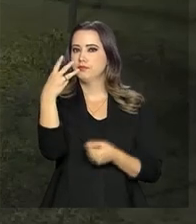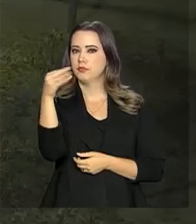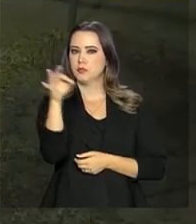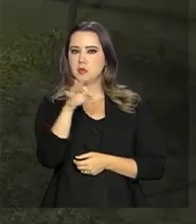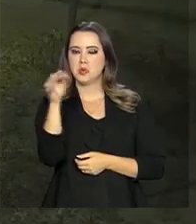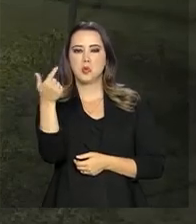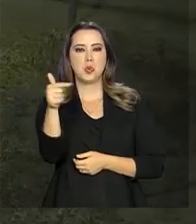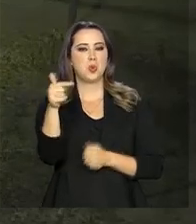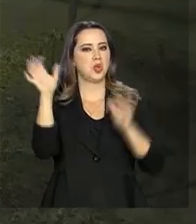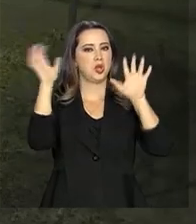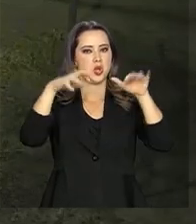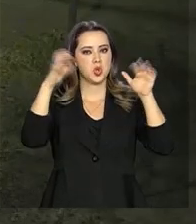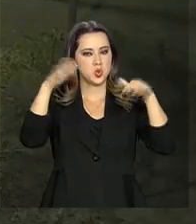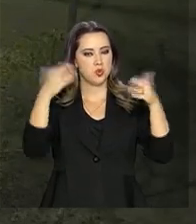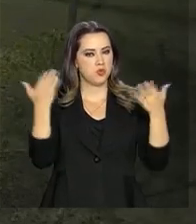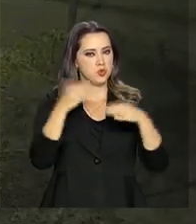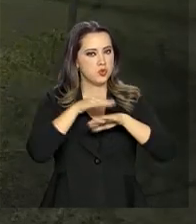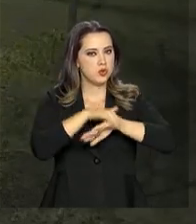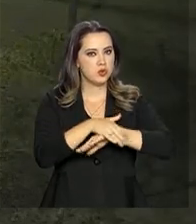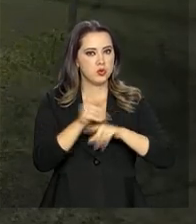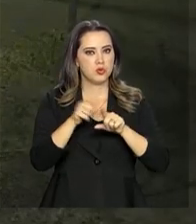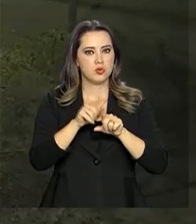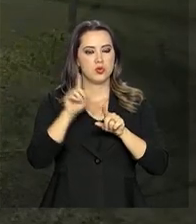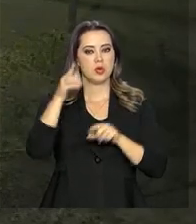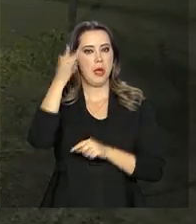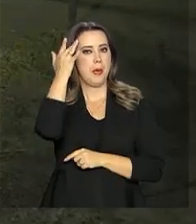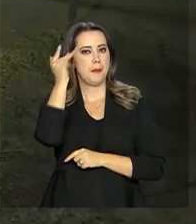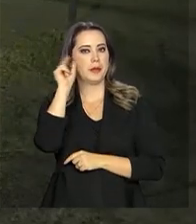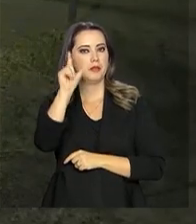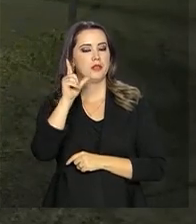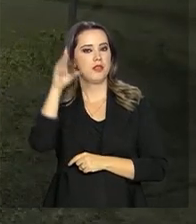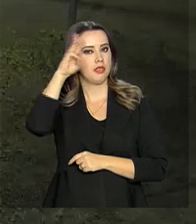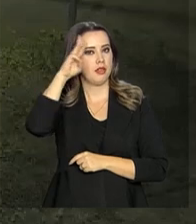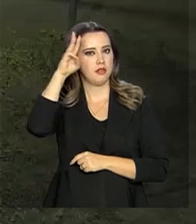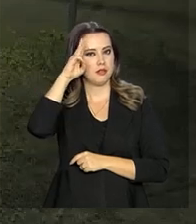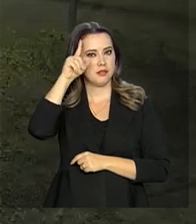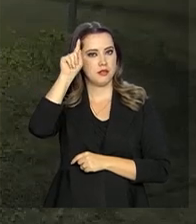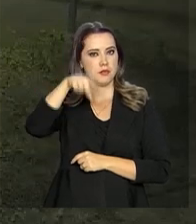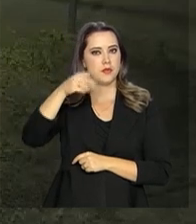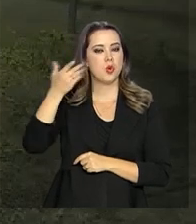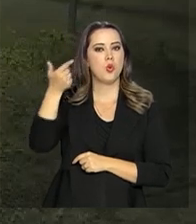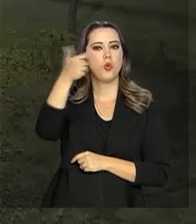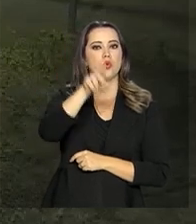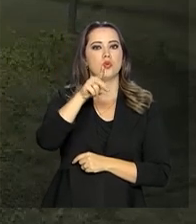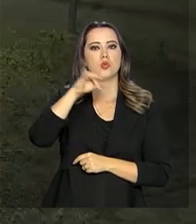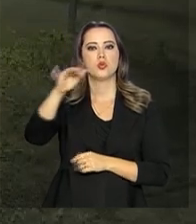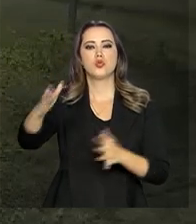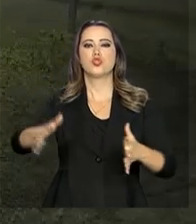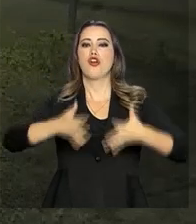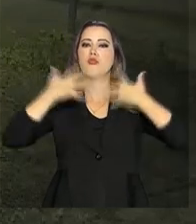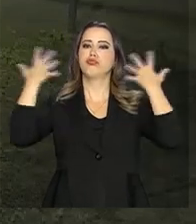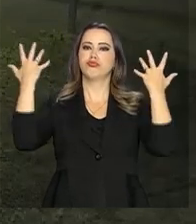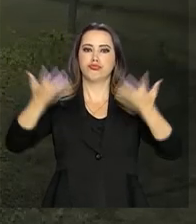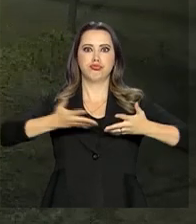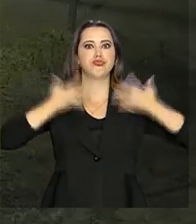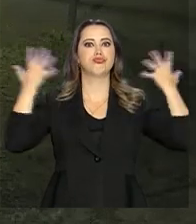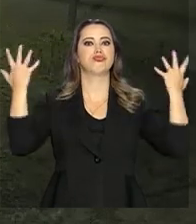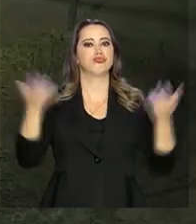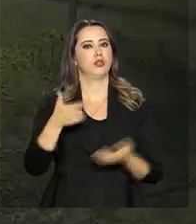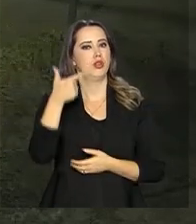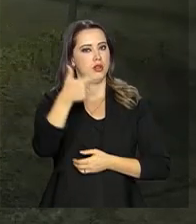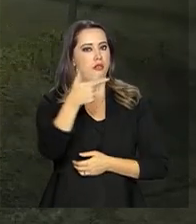Não há previsão de chuva para esta noite e a previsão para amanhã, terça-feira, é de mais um dia de calor com máxima